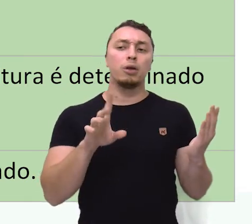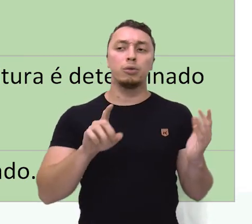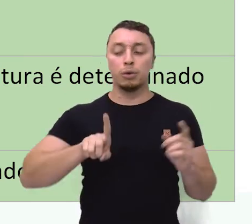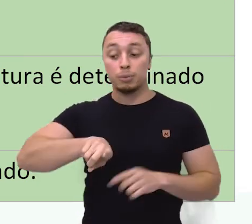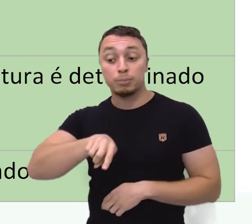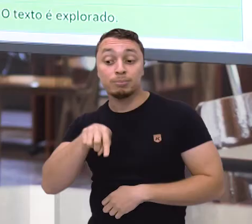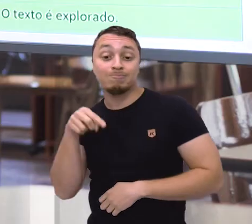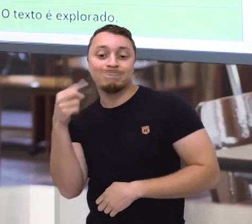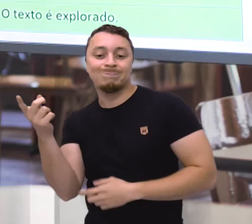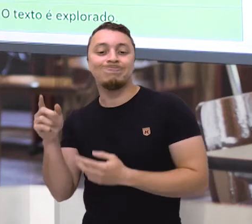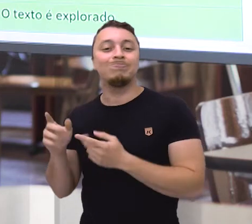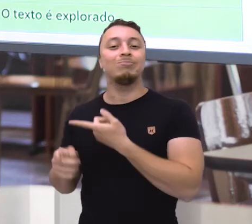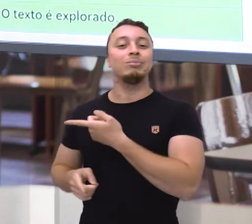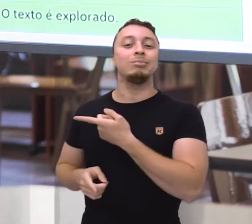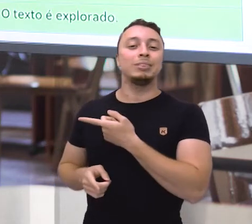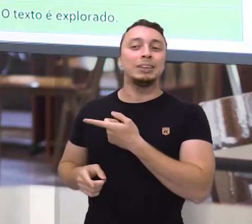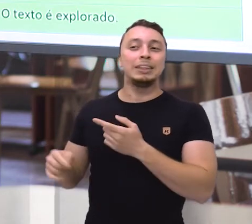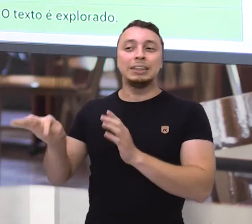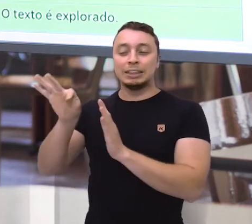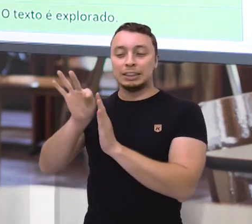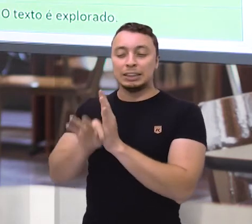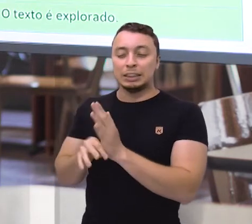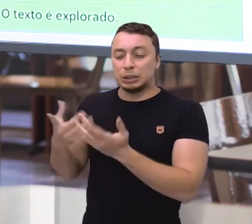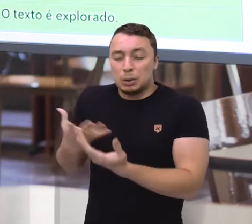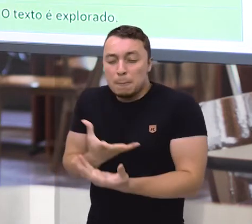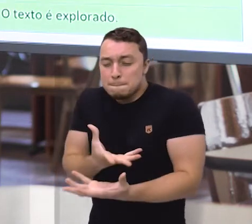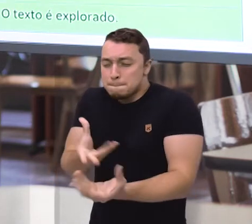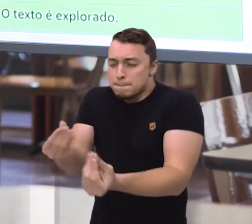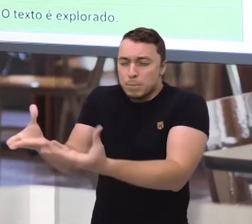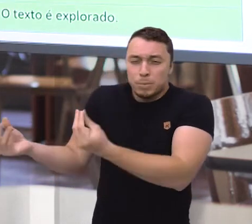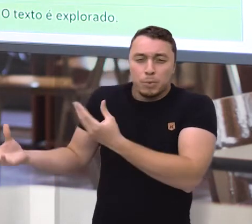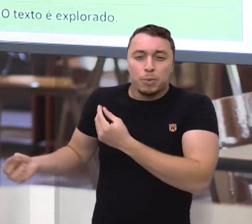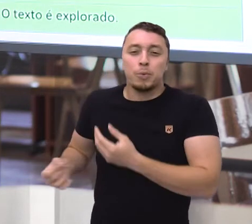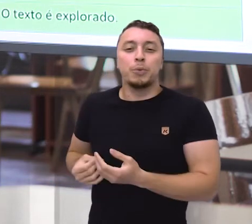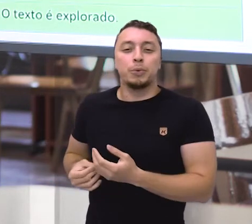pensamento multifacetado, lhe dá vários lados